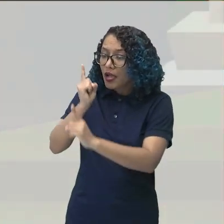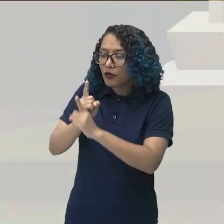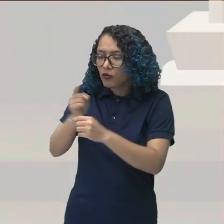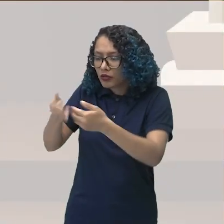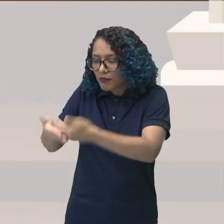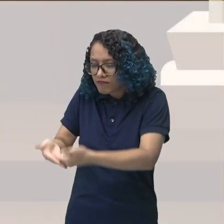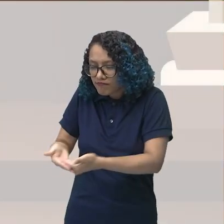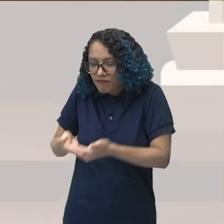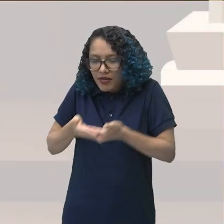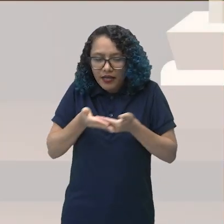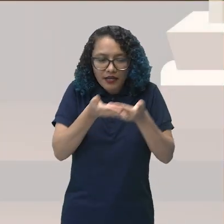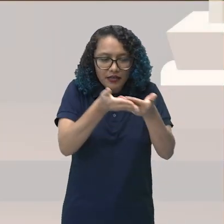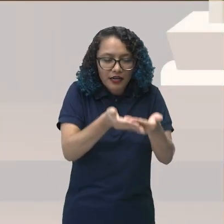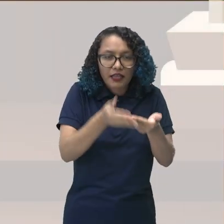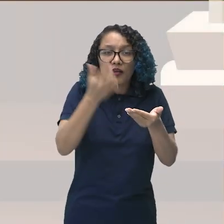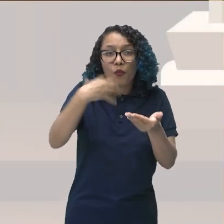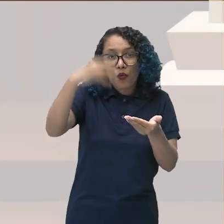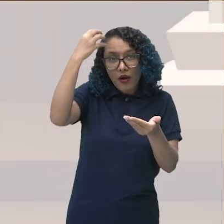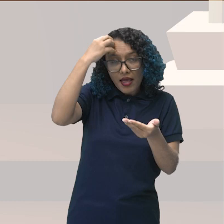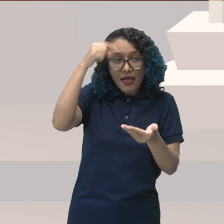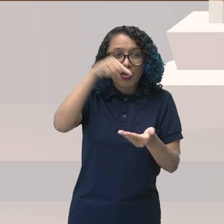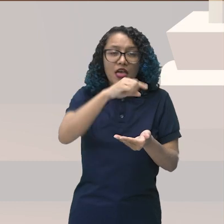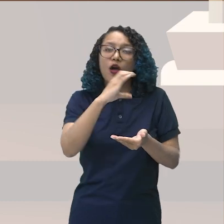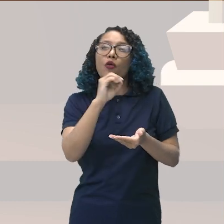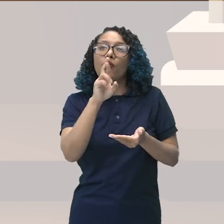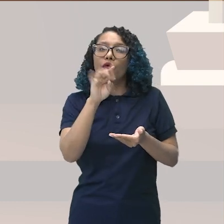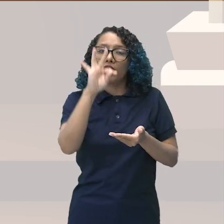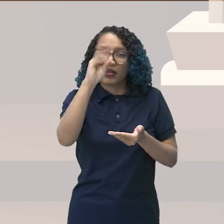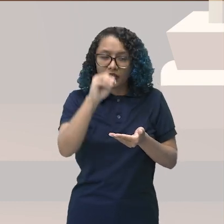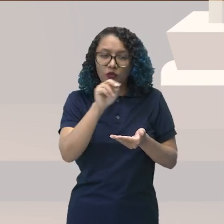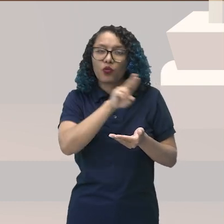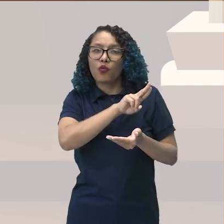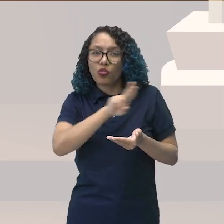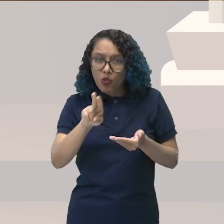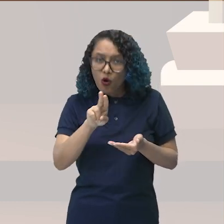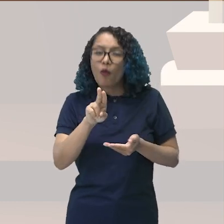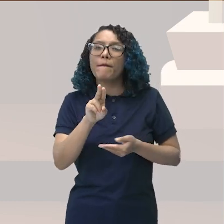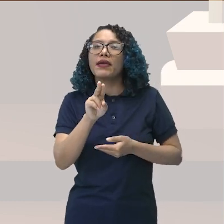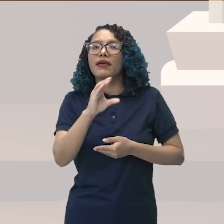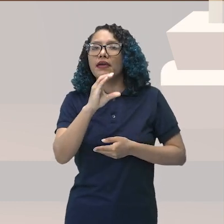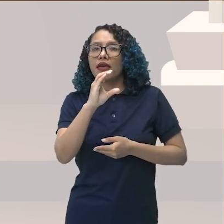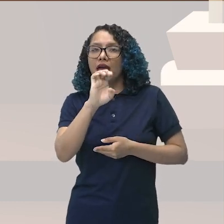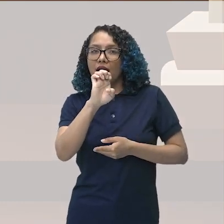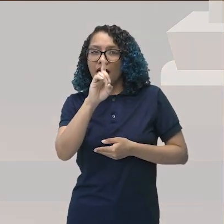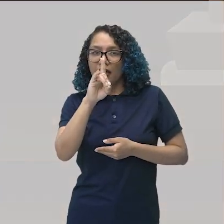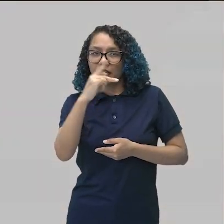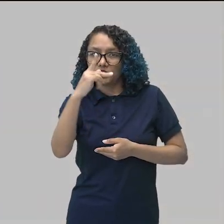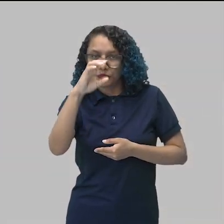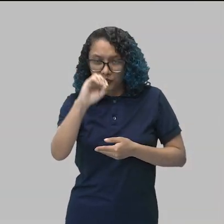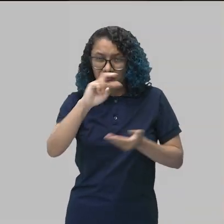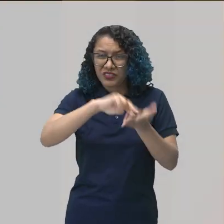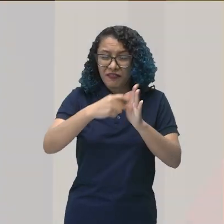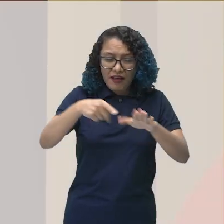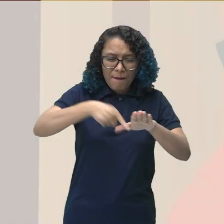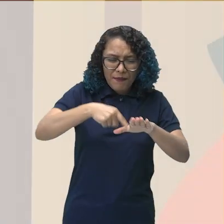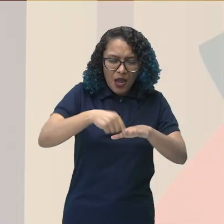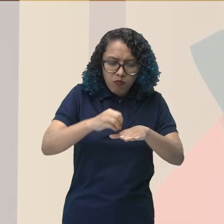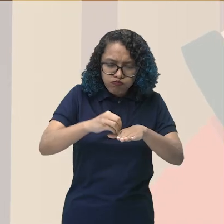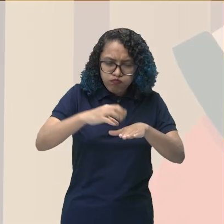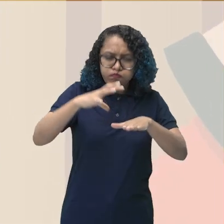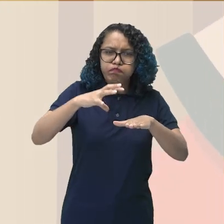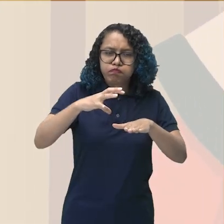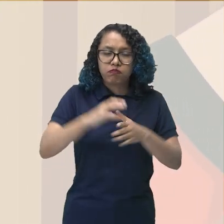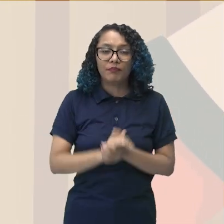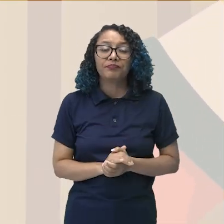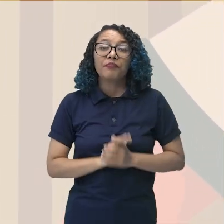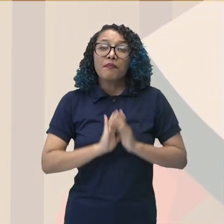entrega a Políbio, rei de Corinto, e recebe o nome de Édipo, que significa pés inchados. Até que um